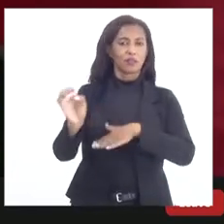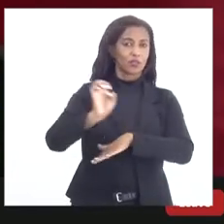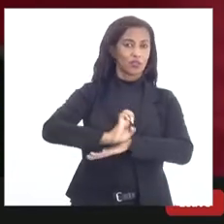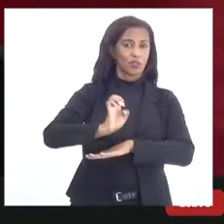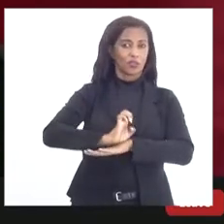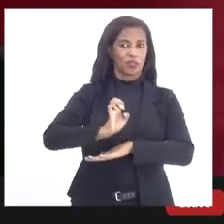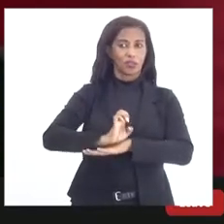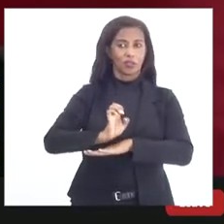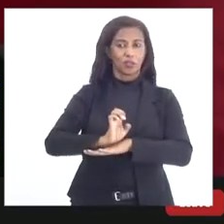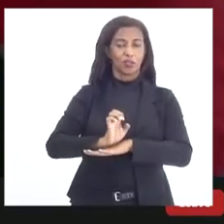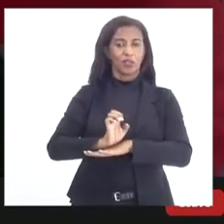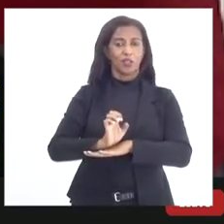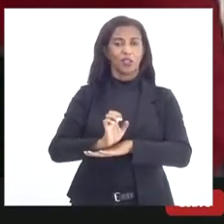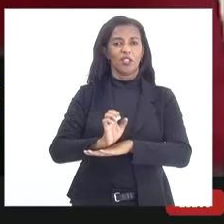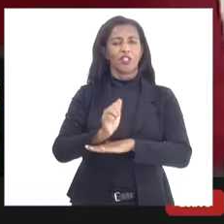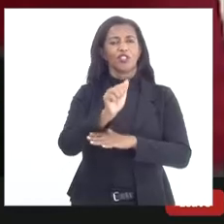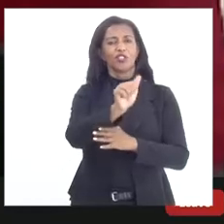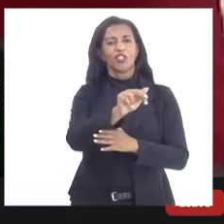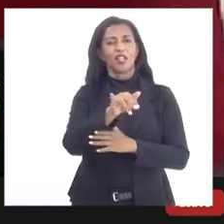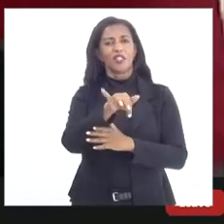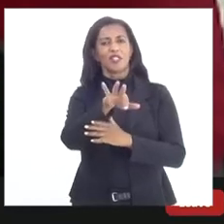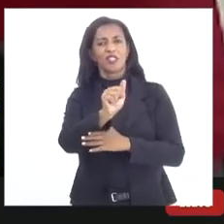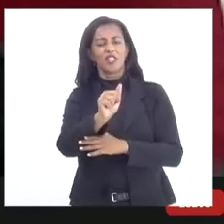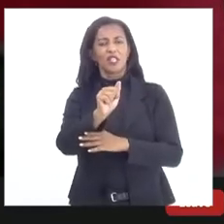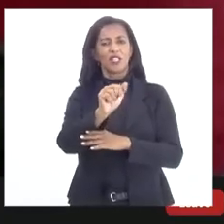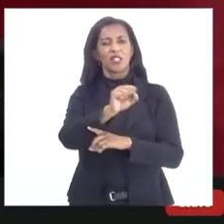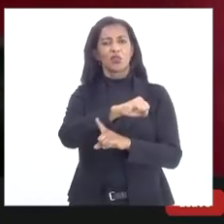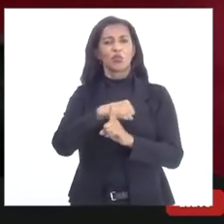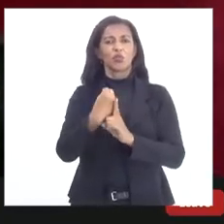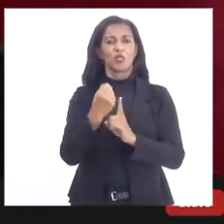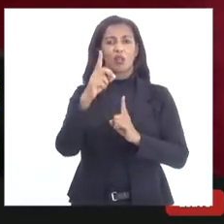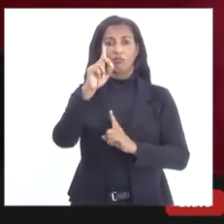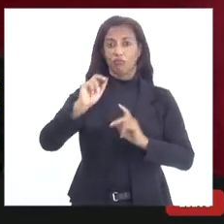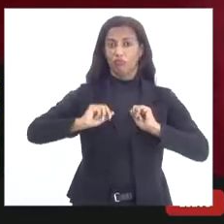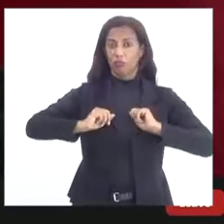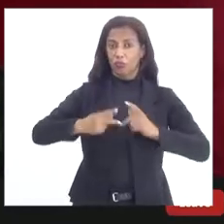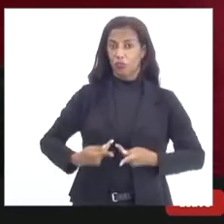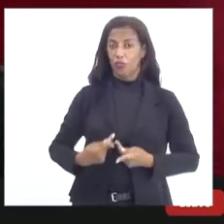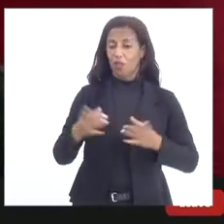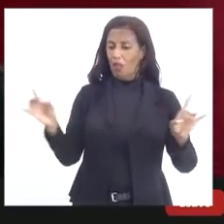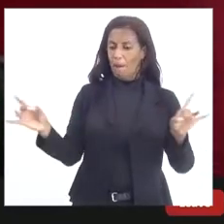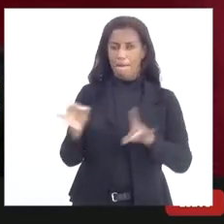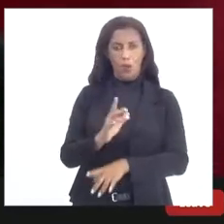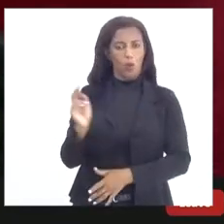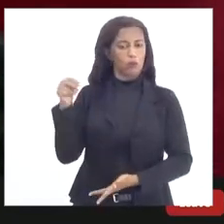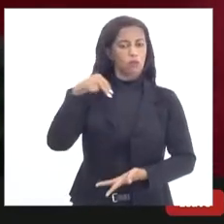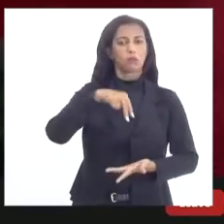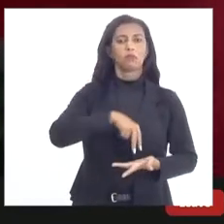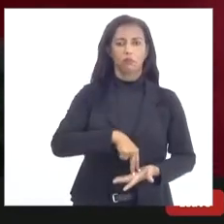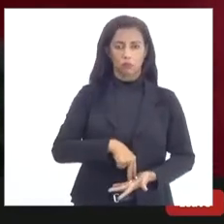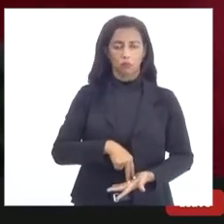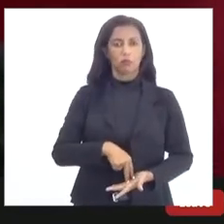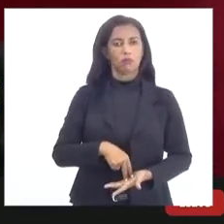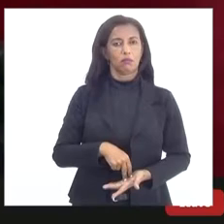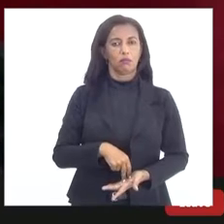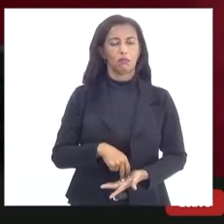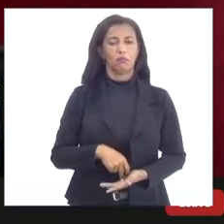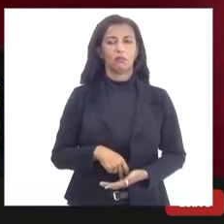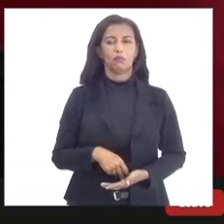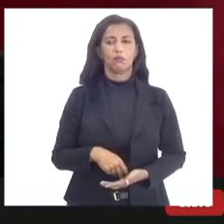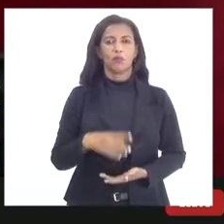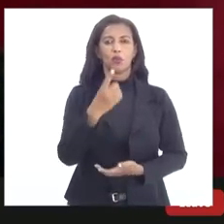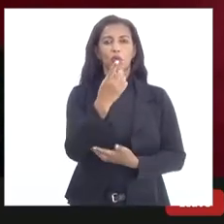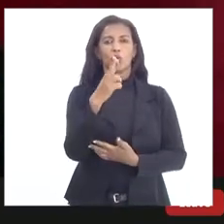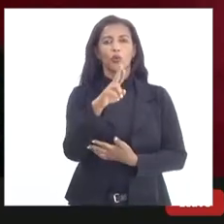Estado de Assistência Social e Direitos Humanos, que desde o primeiro momento se colocou à nossa disposição, e que é o